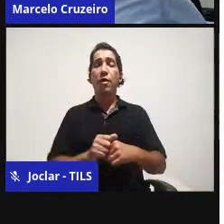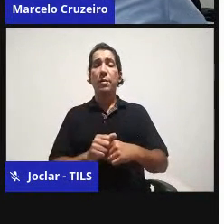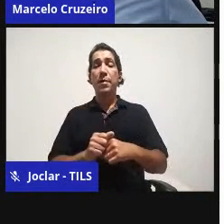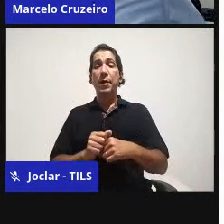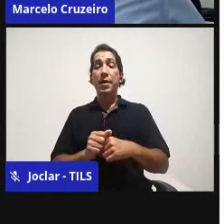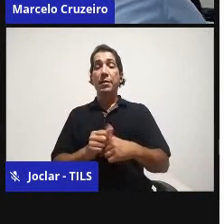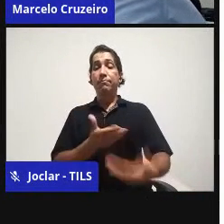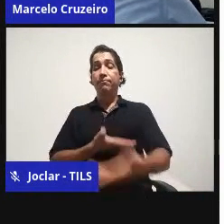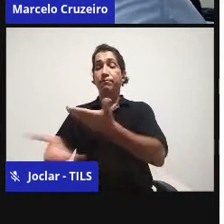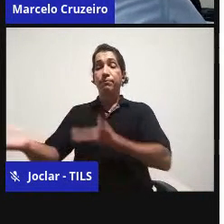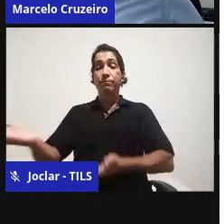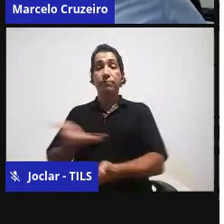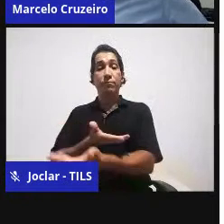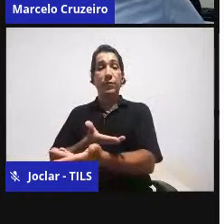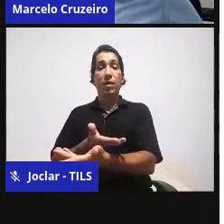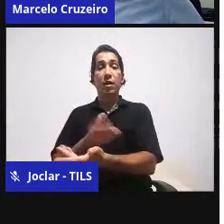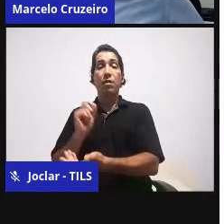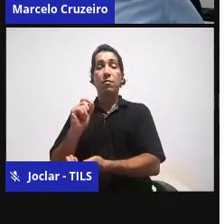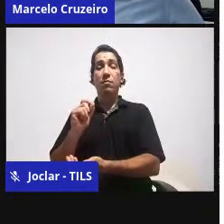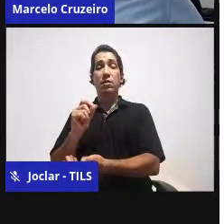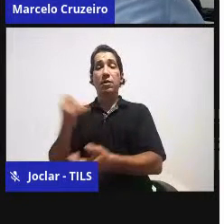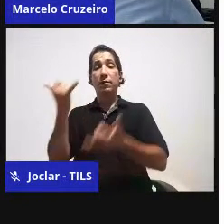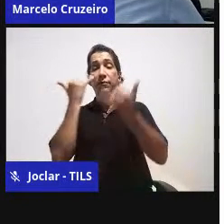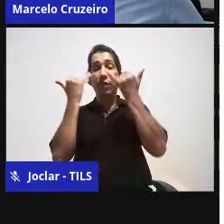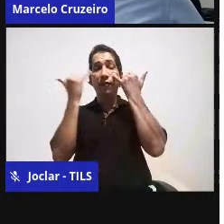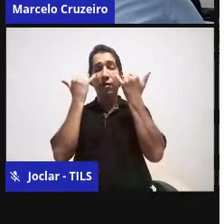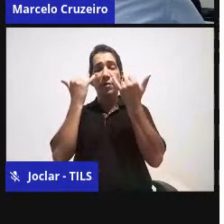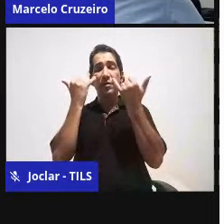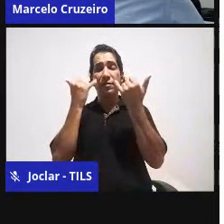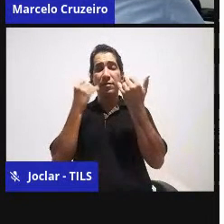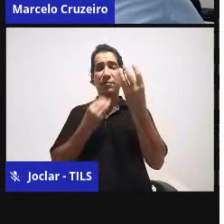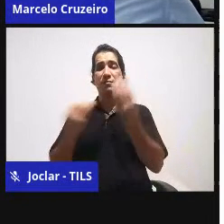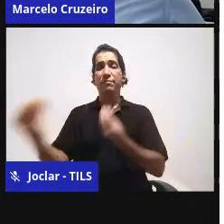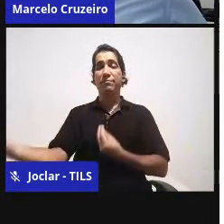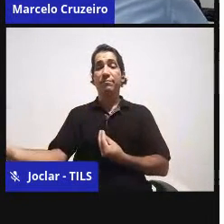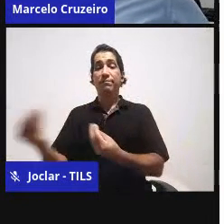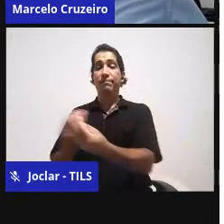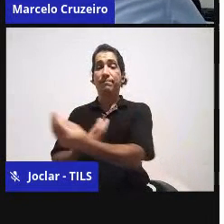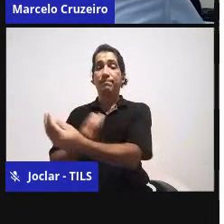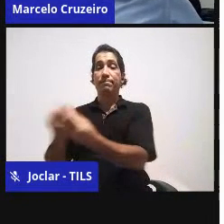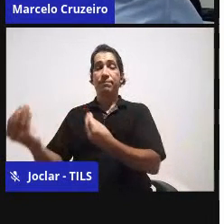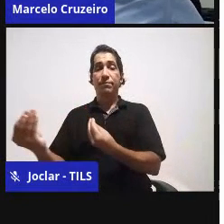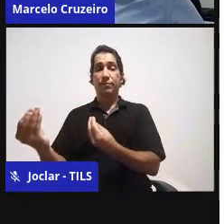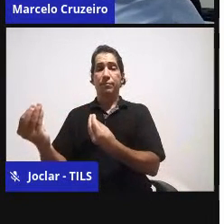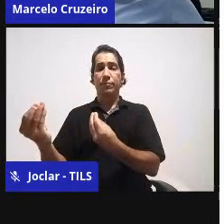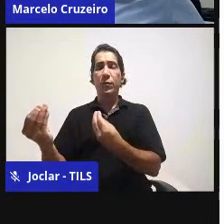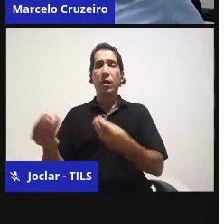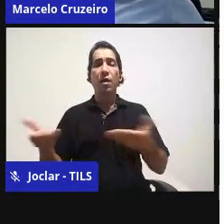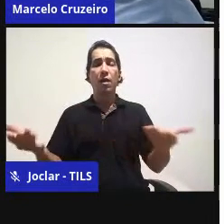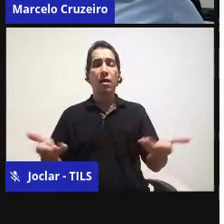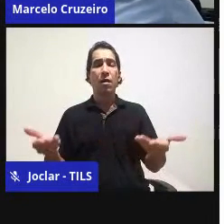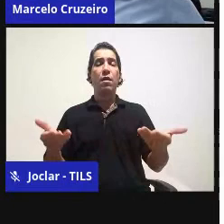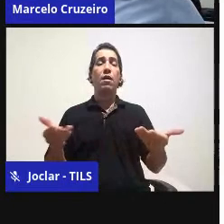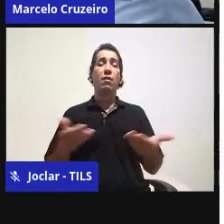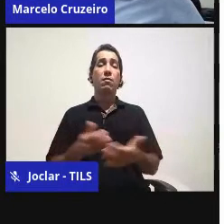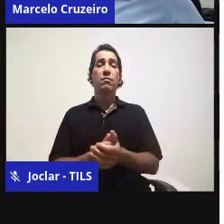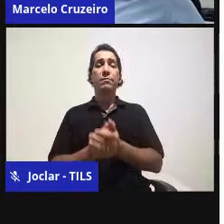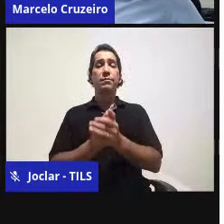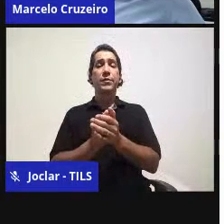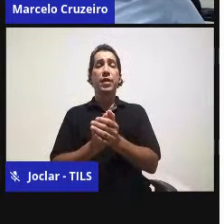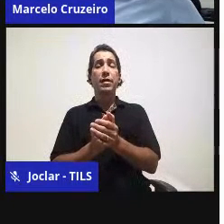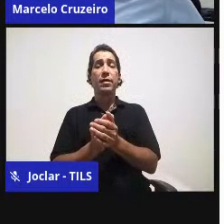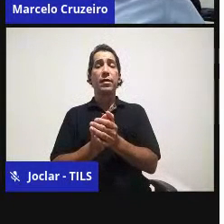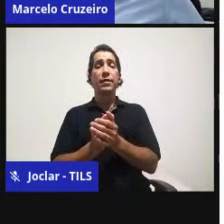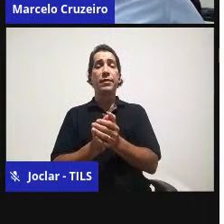essa parte, deixando algumas questões aí para todos vocês que são especialistas na área, que